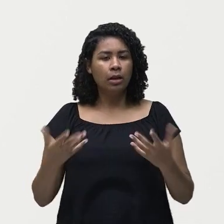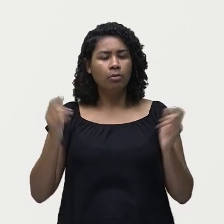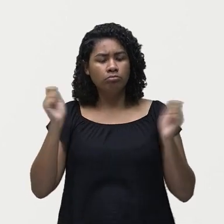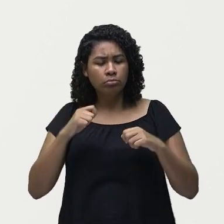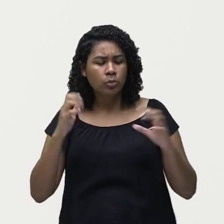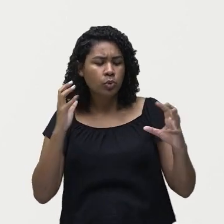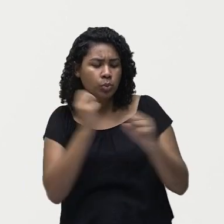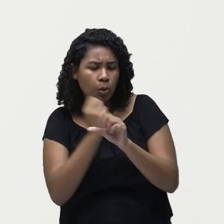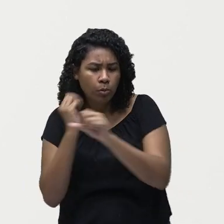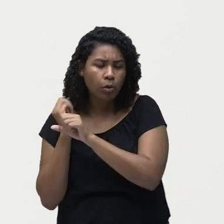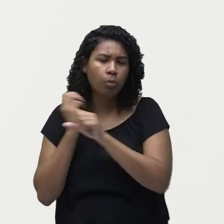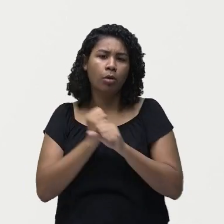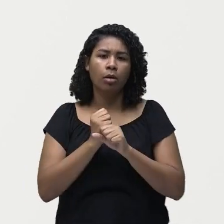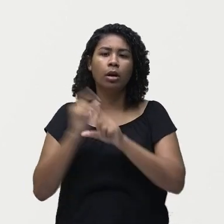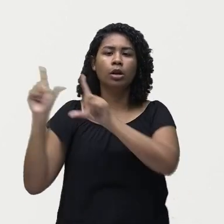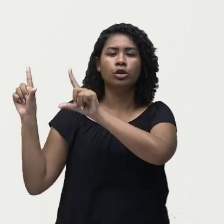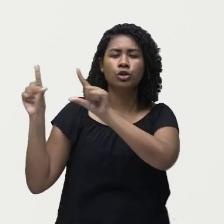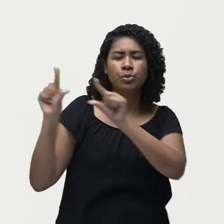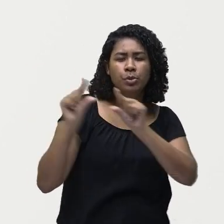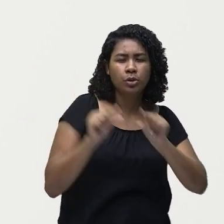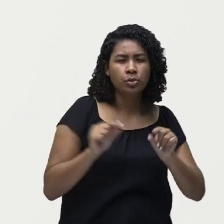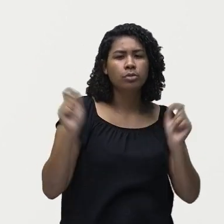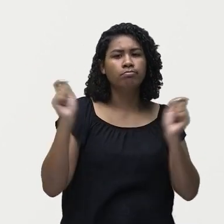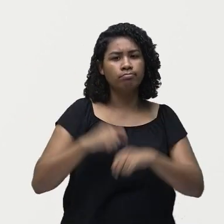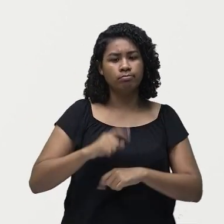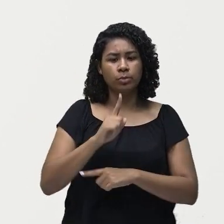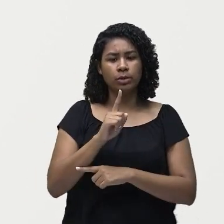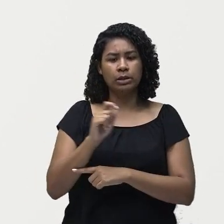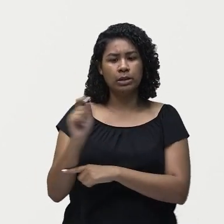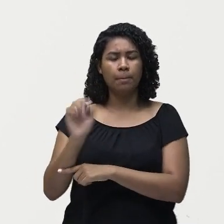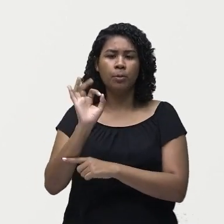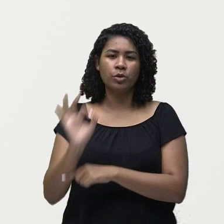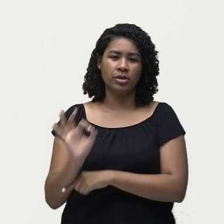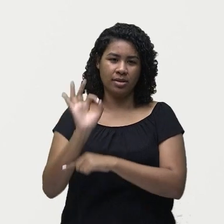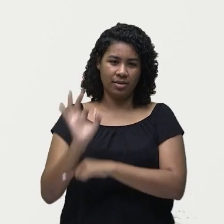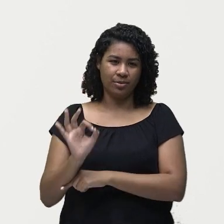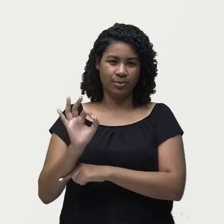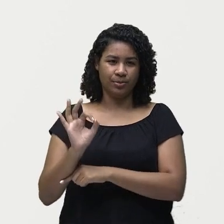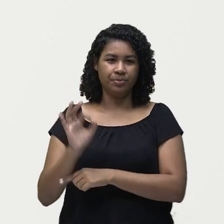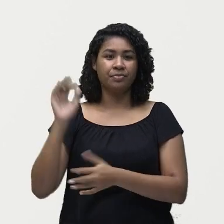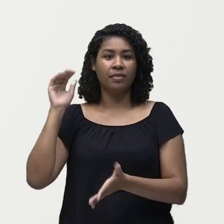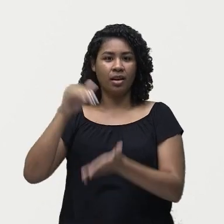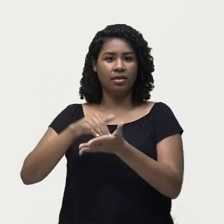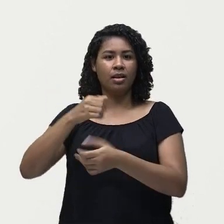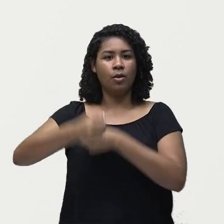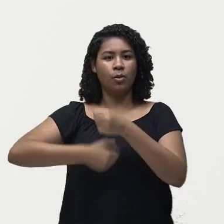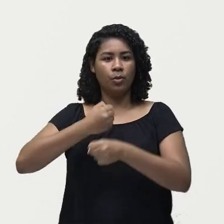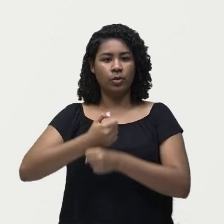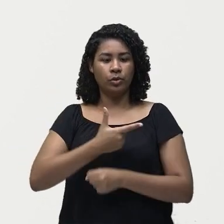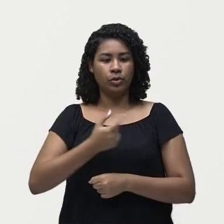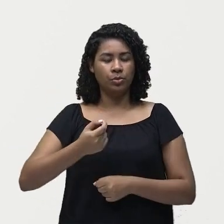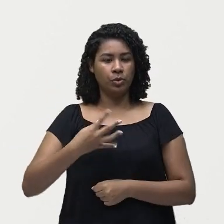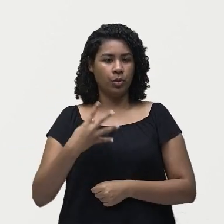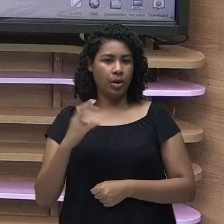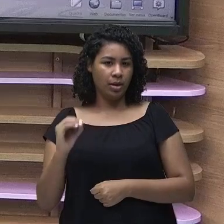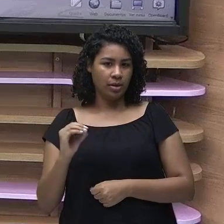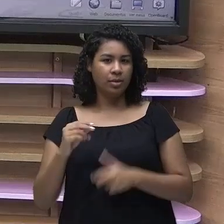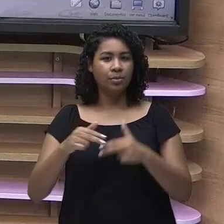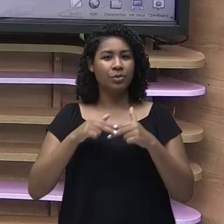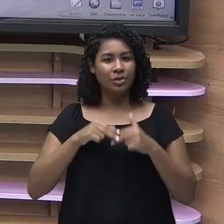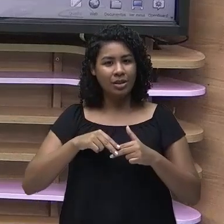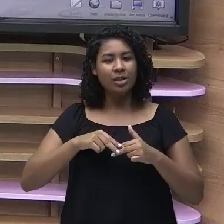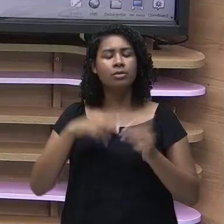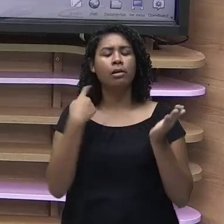atingirá 100% até 2040. Né? Então, esse é o objetivo desses estudos, dessas convenções,